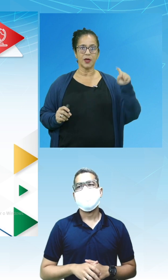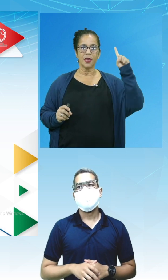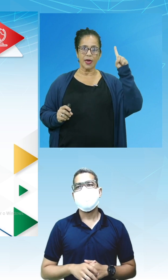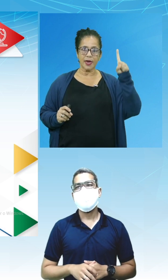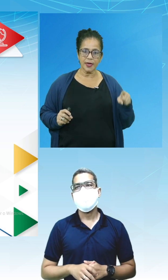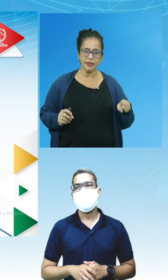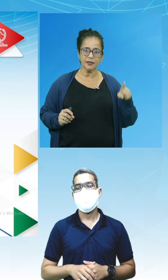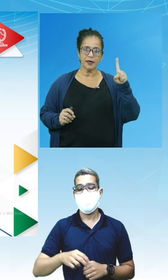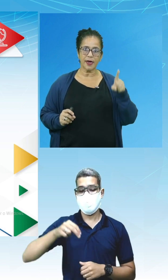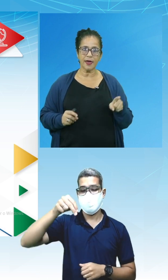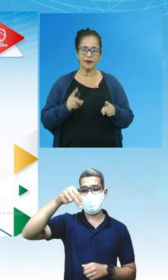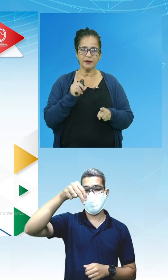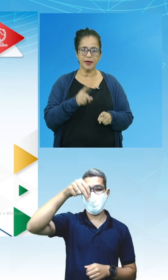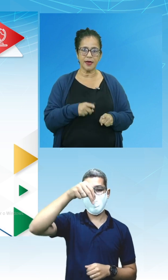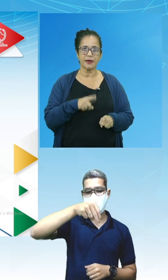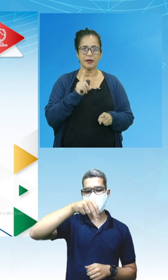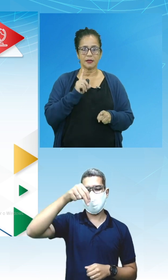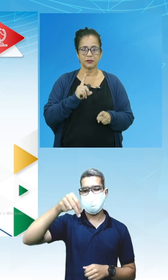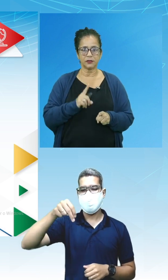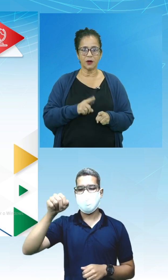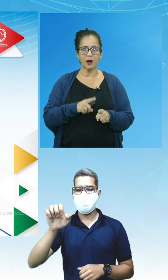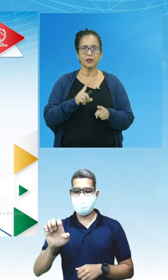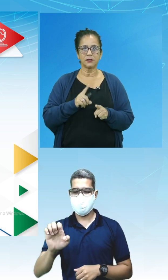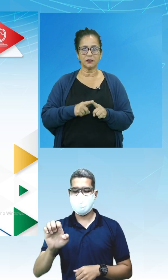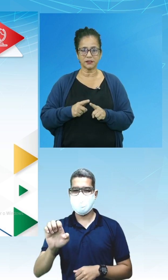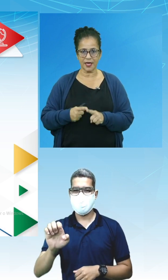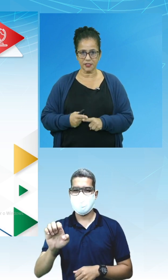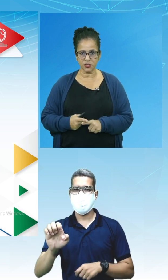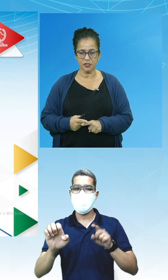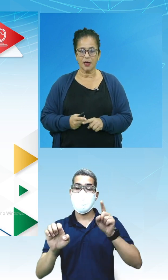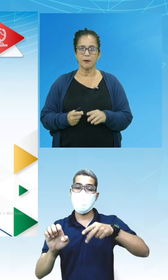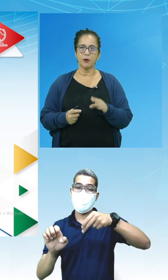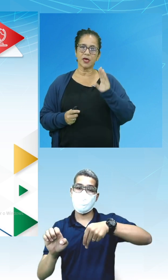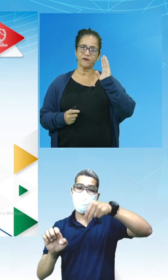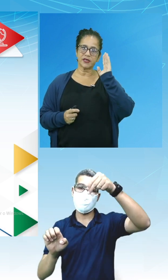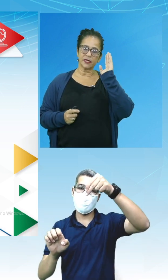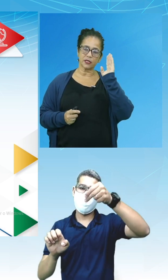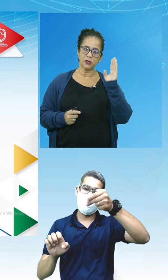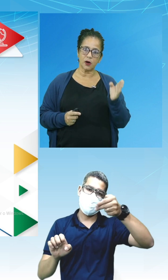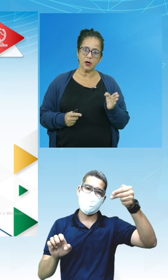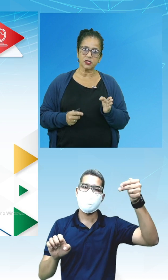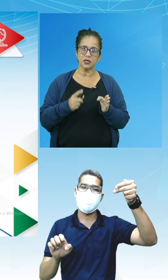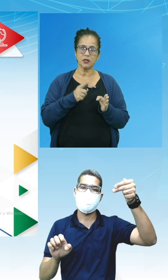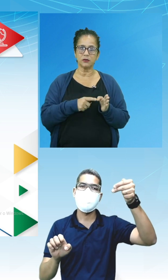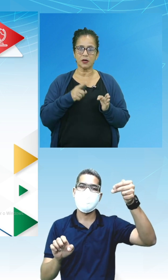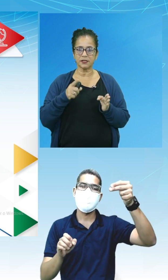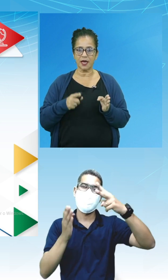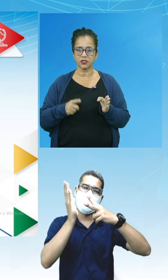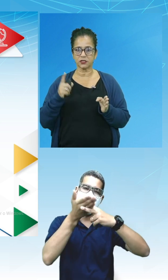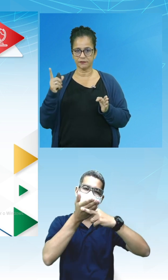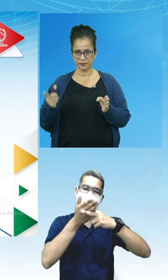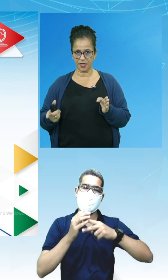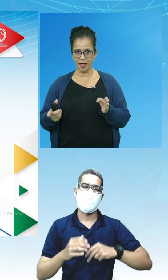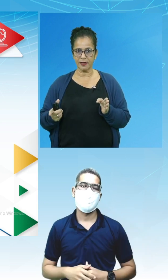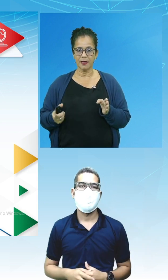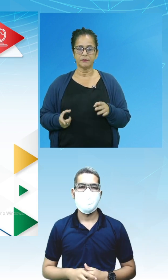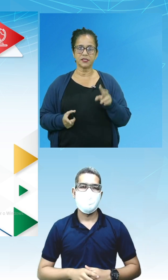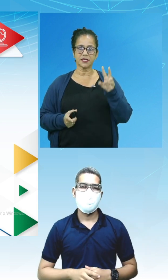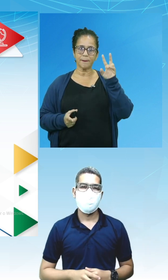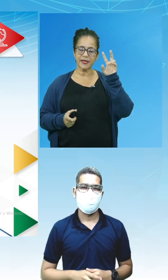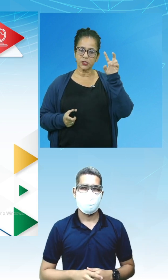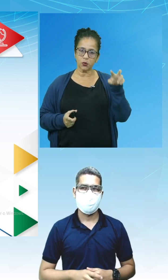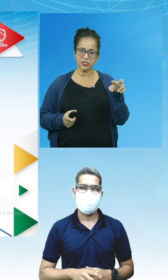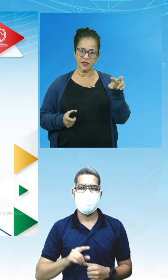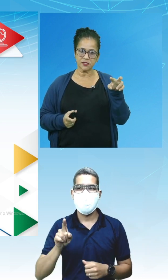exemplo, NE, Nordeste, porque fica entre Norte e o Nordeste, tá? Por